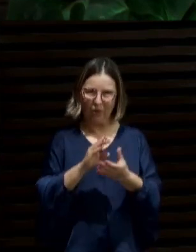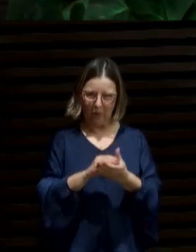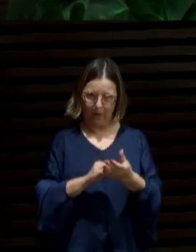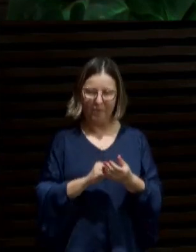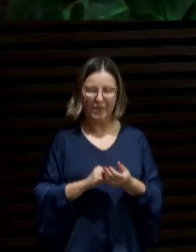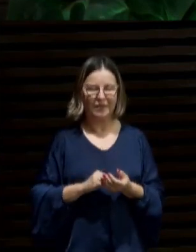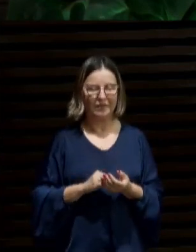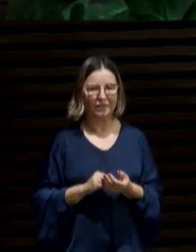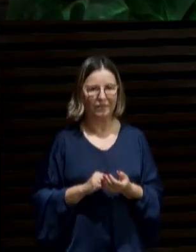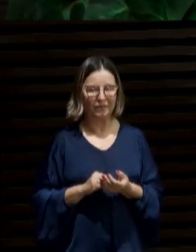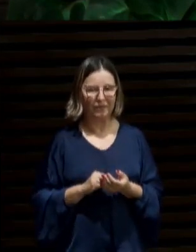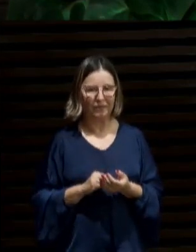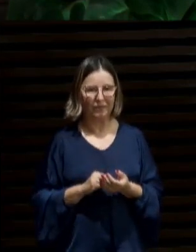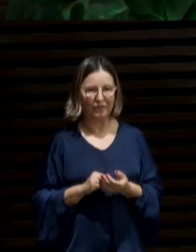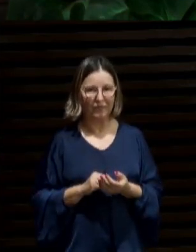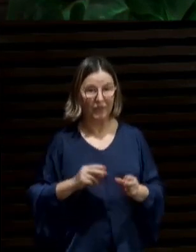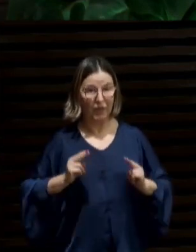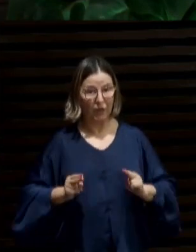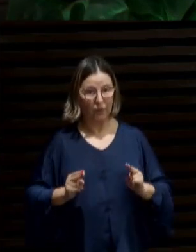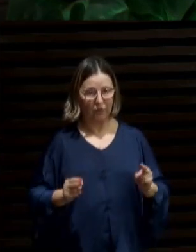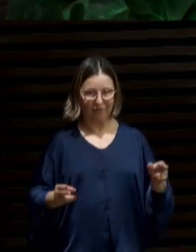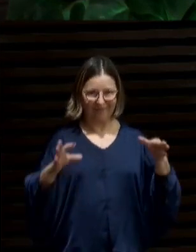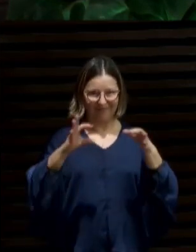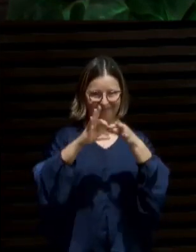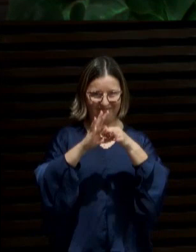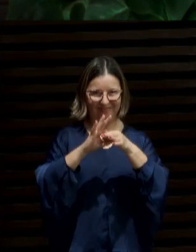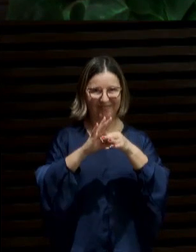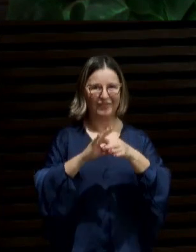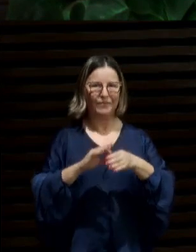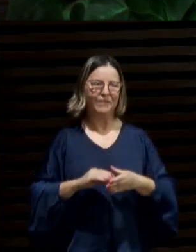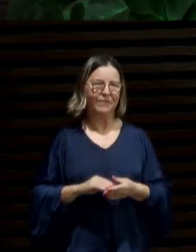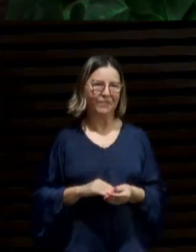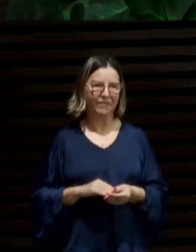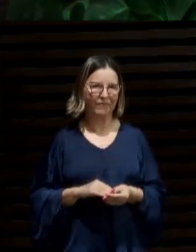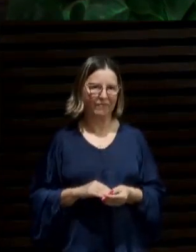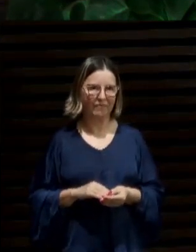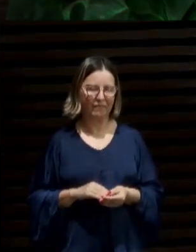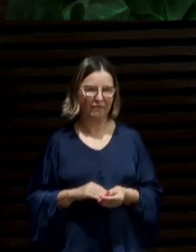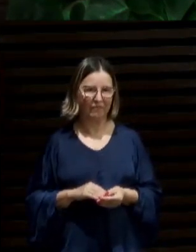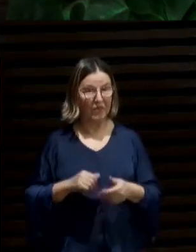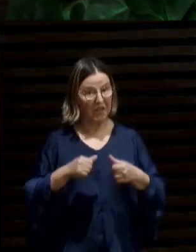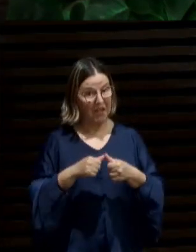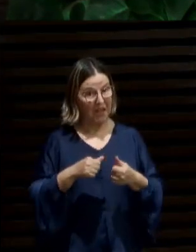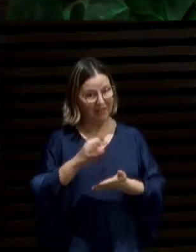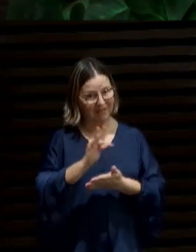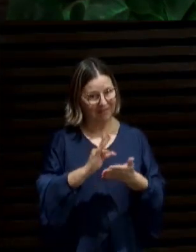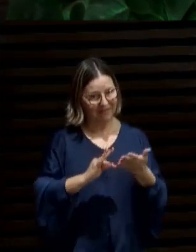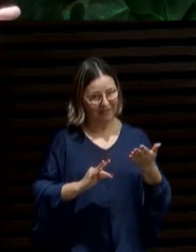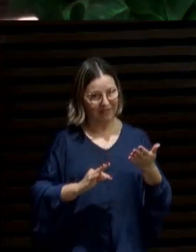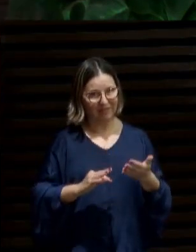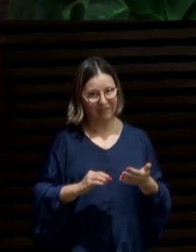cotejadas, elas mantêm a unidade. Aí aqui esse é um texto que tem